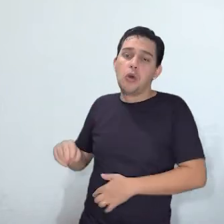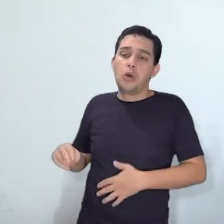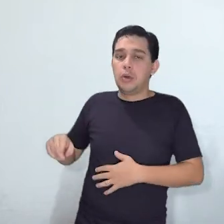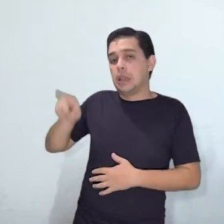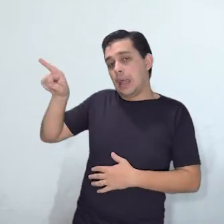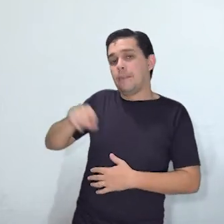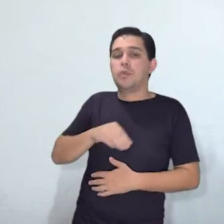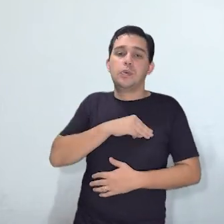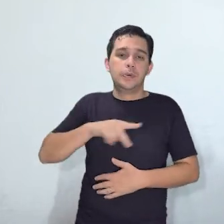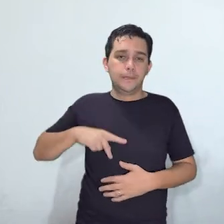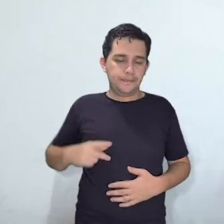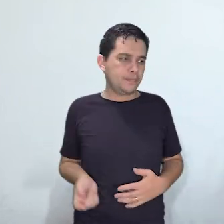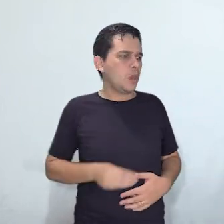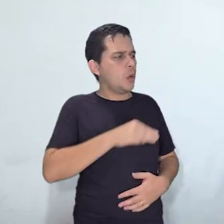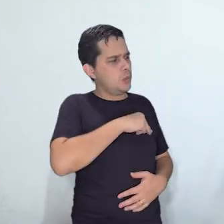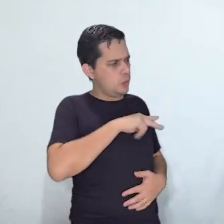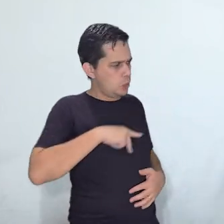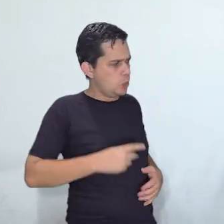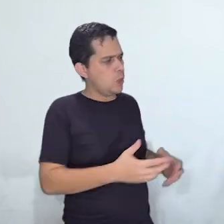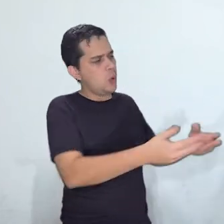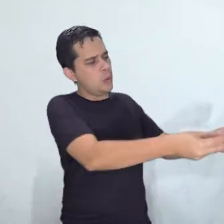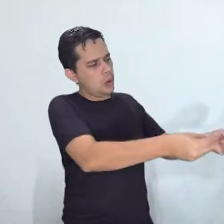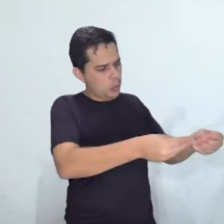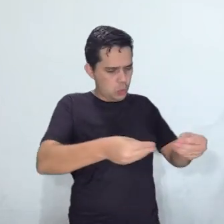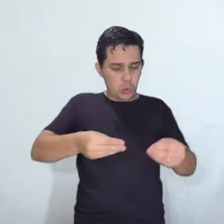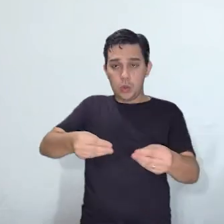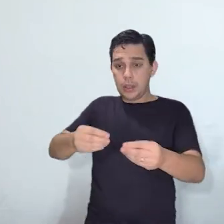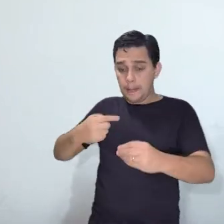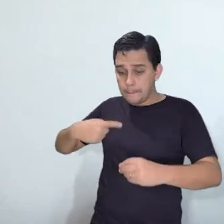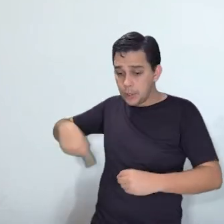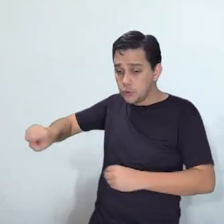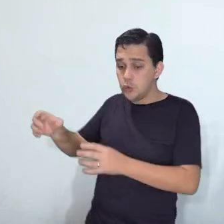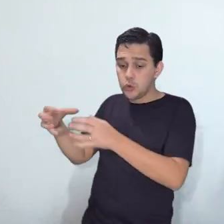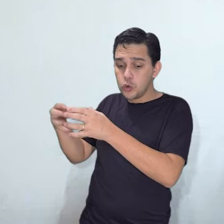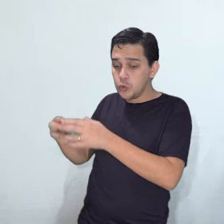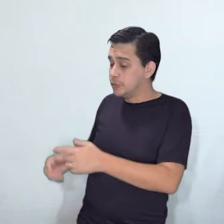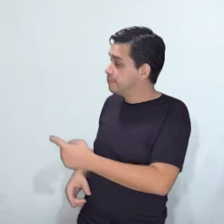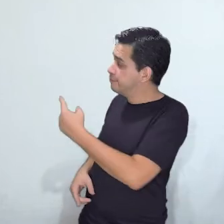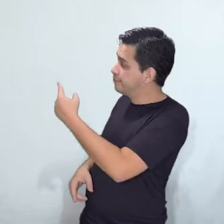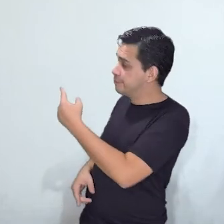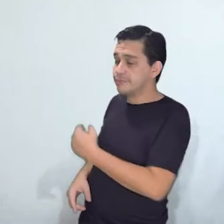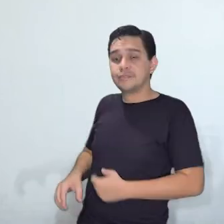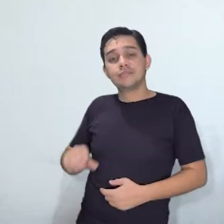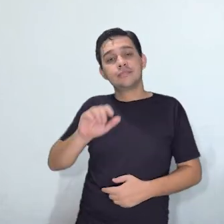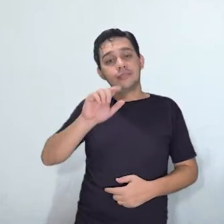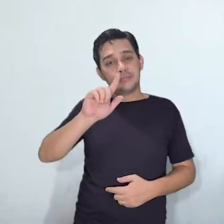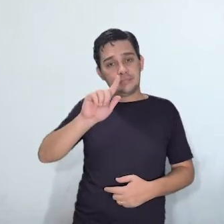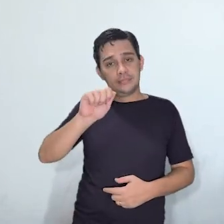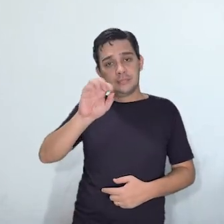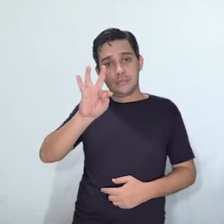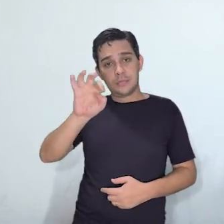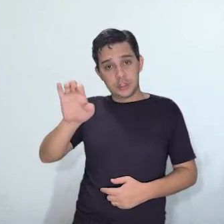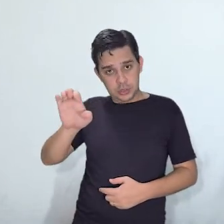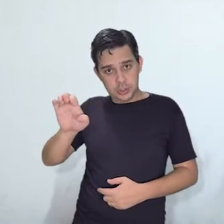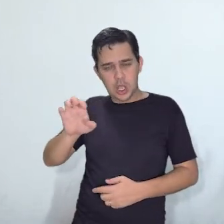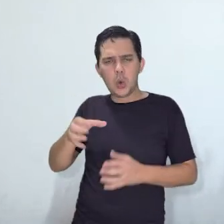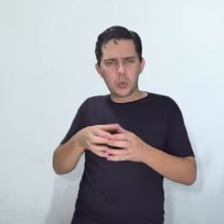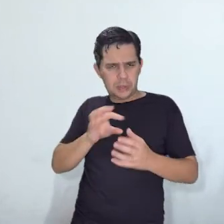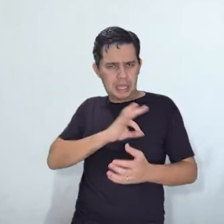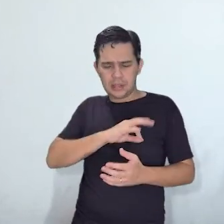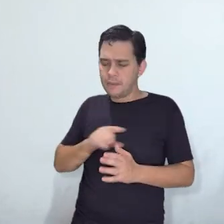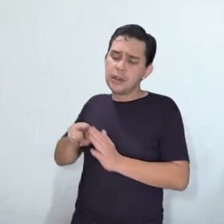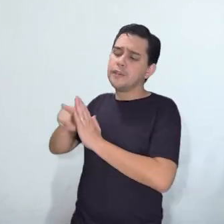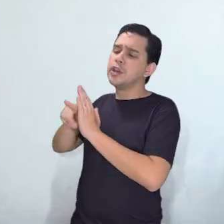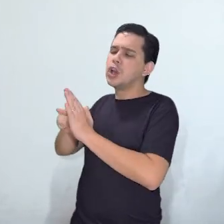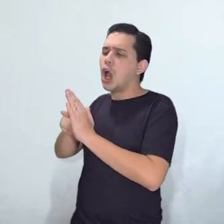ele encaminhou estes dados para análise de seu grupo técnico do GAT, e o GAT neste momento encontra-se analisando todos